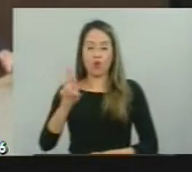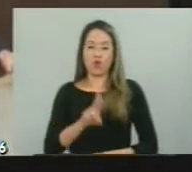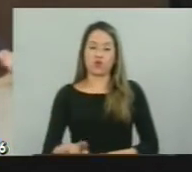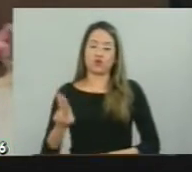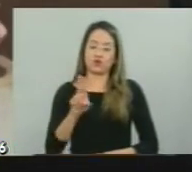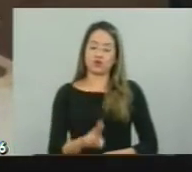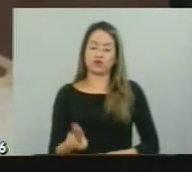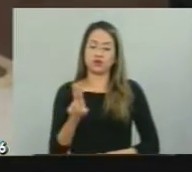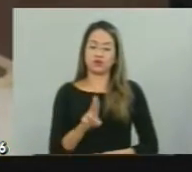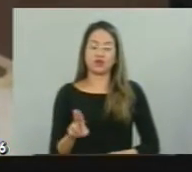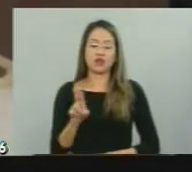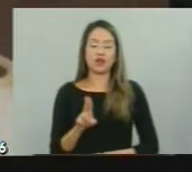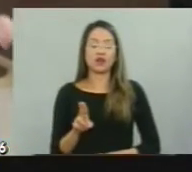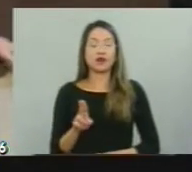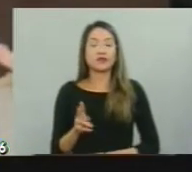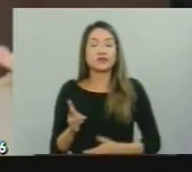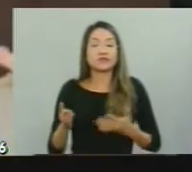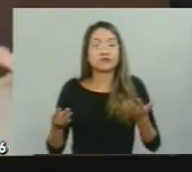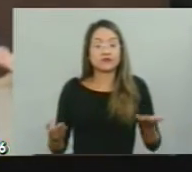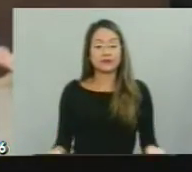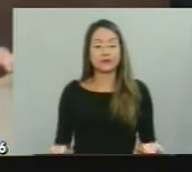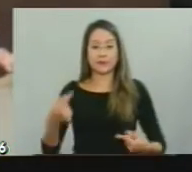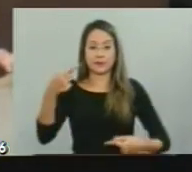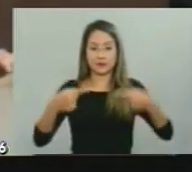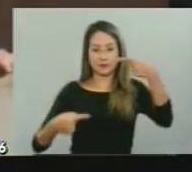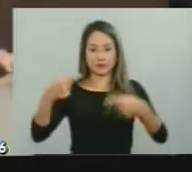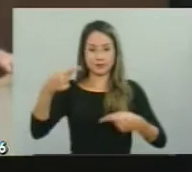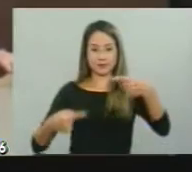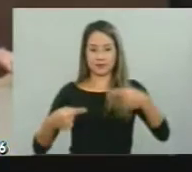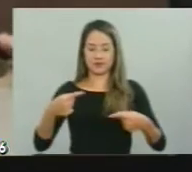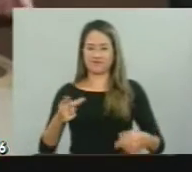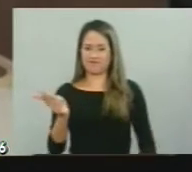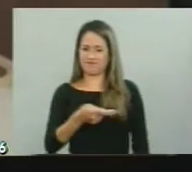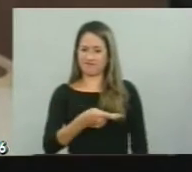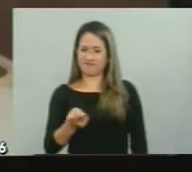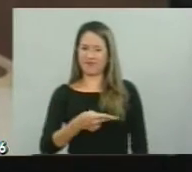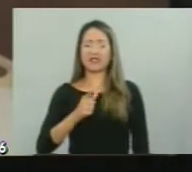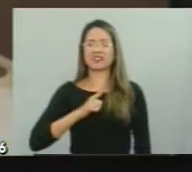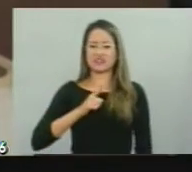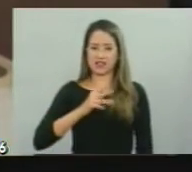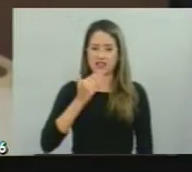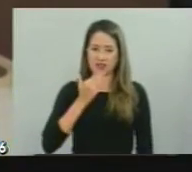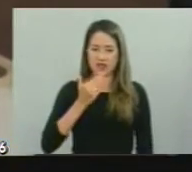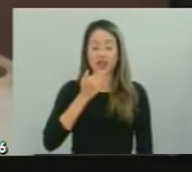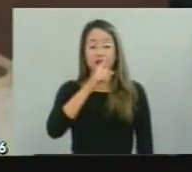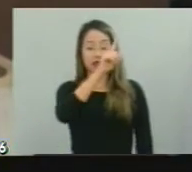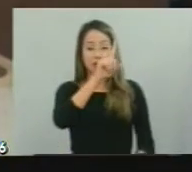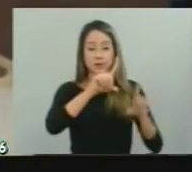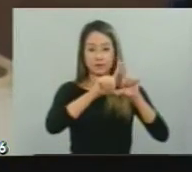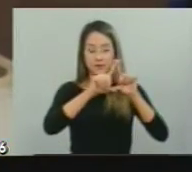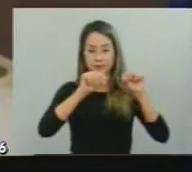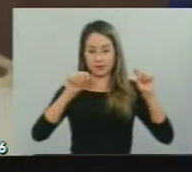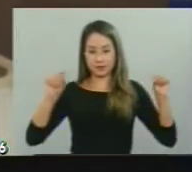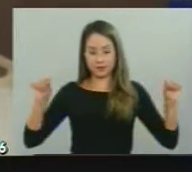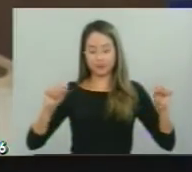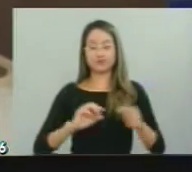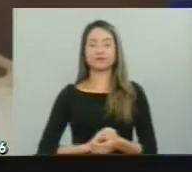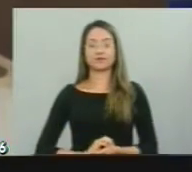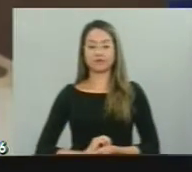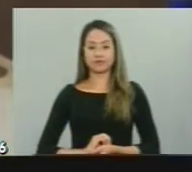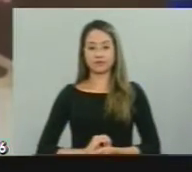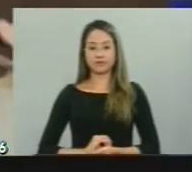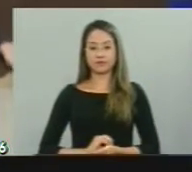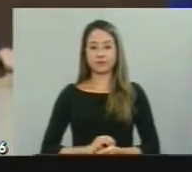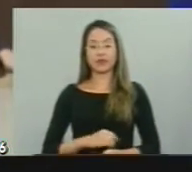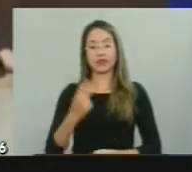mais-valia. Portanto, vejam só como a política é complicada. Em Brasília, esses setores que